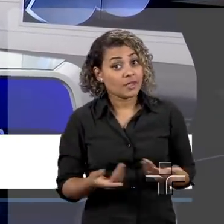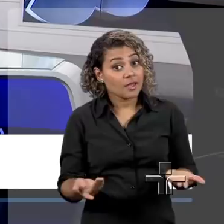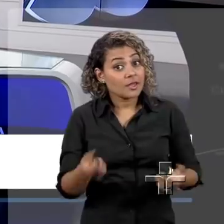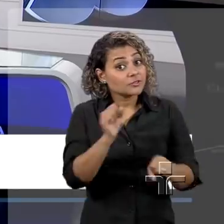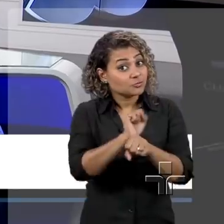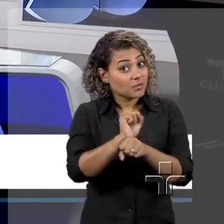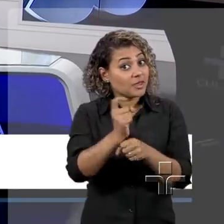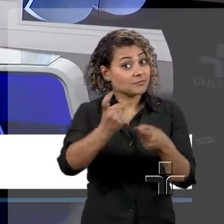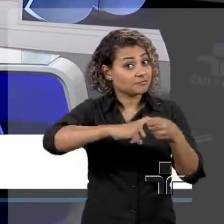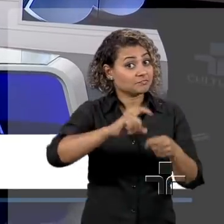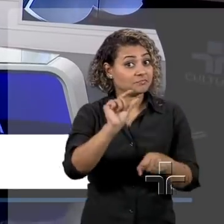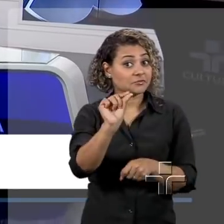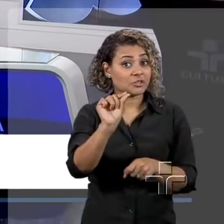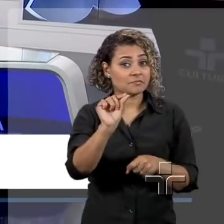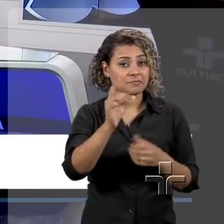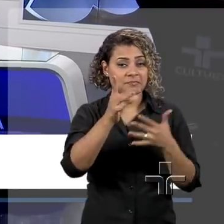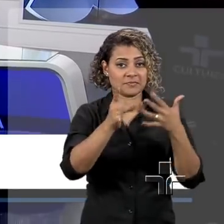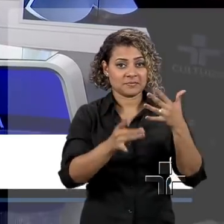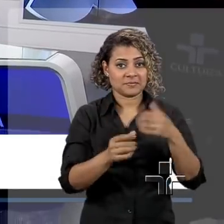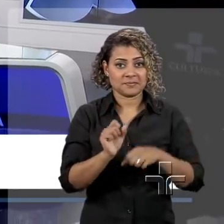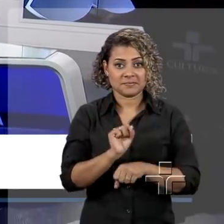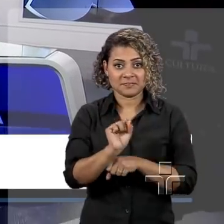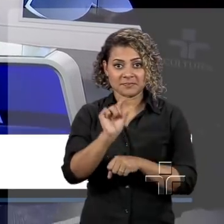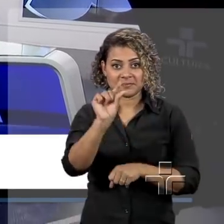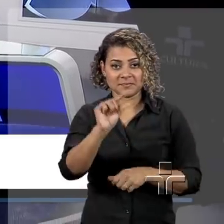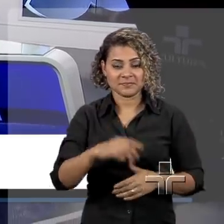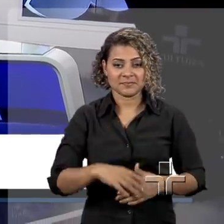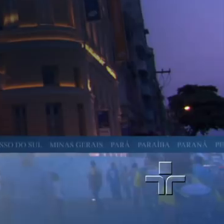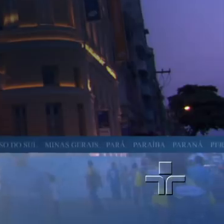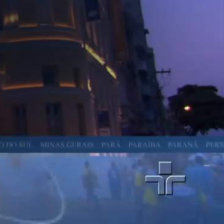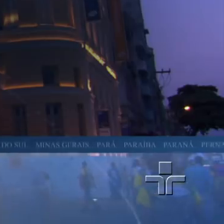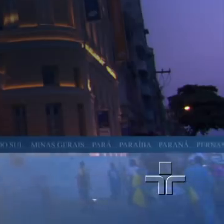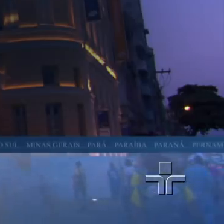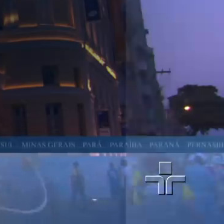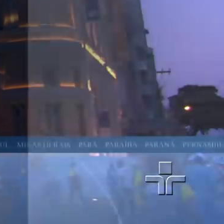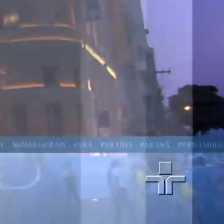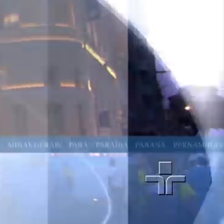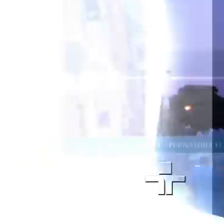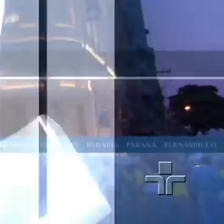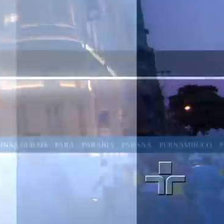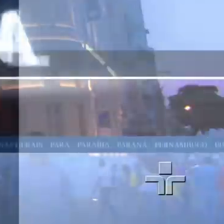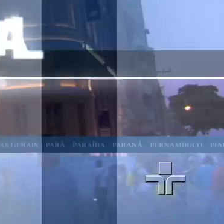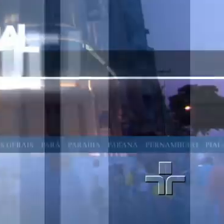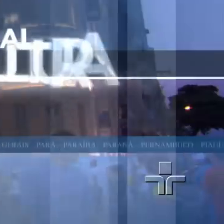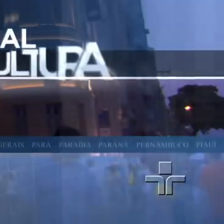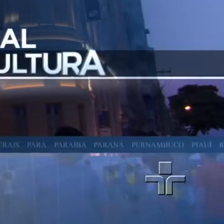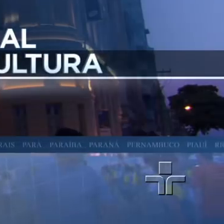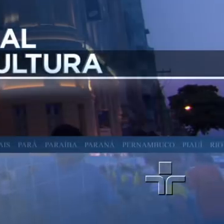Aguarde que nós voltamos já.